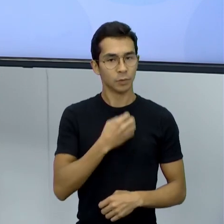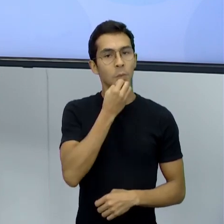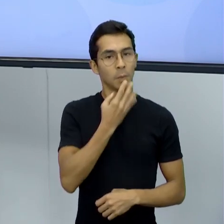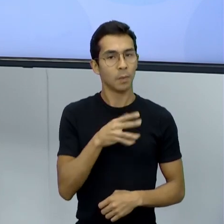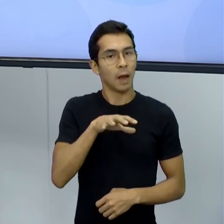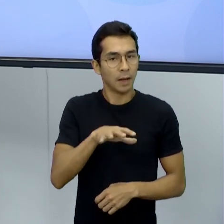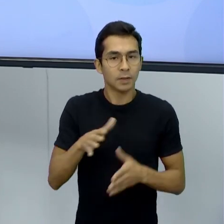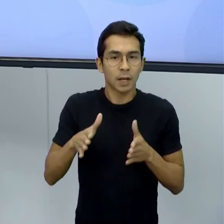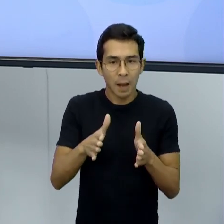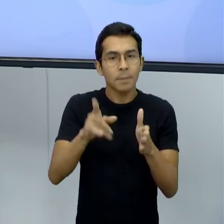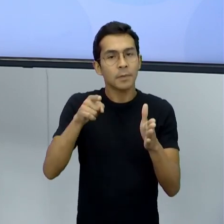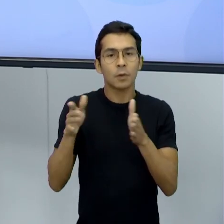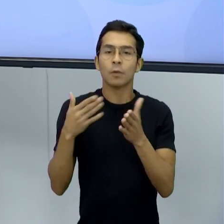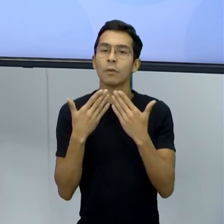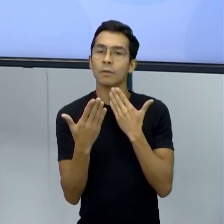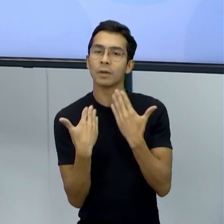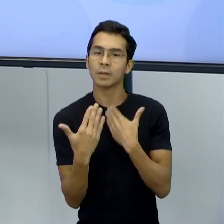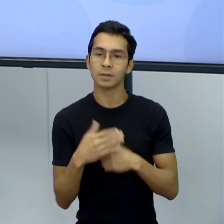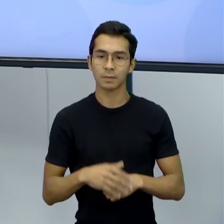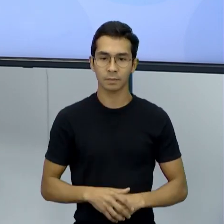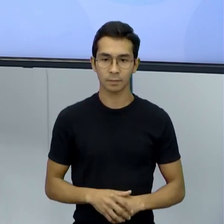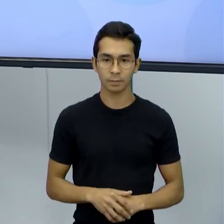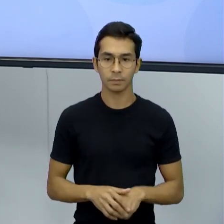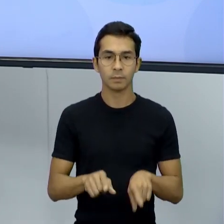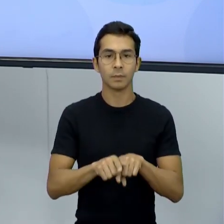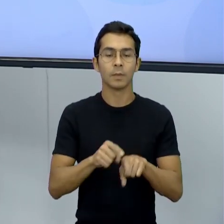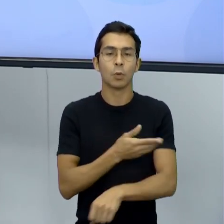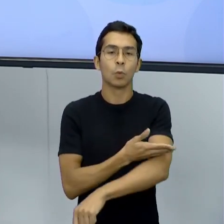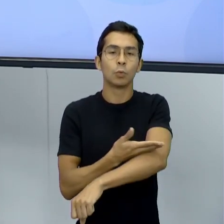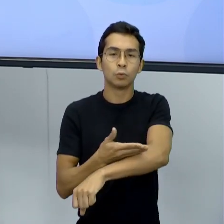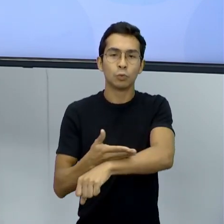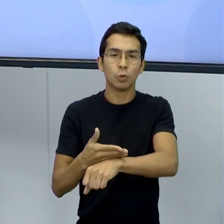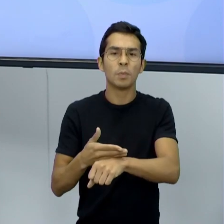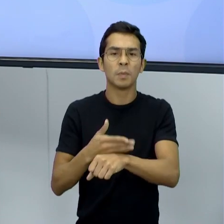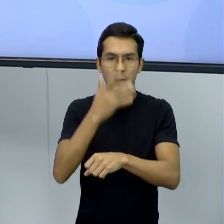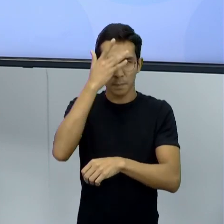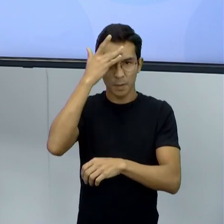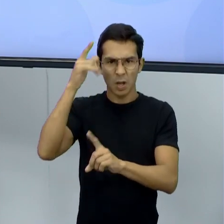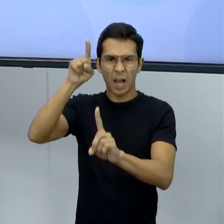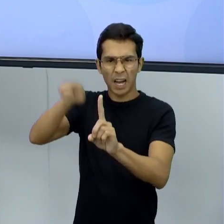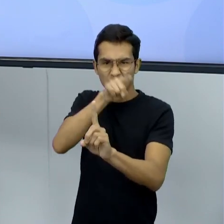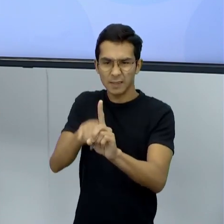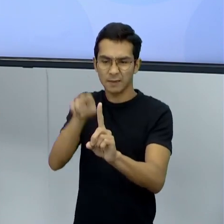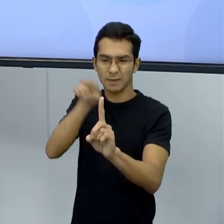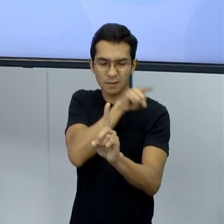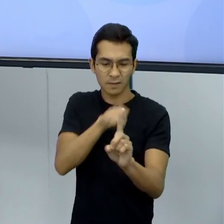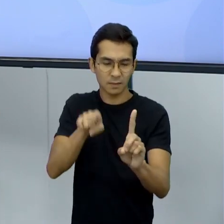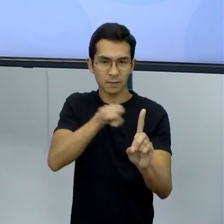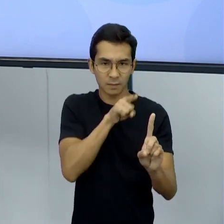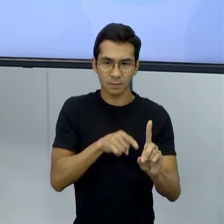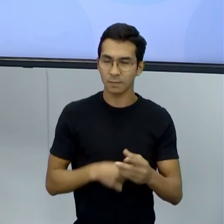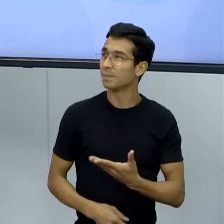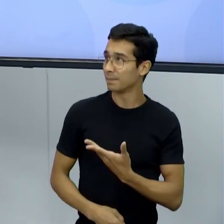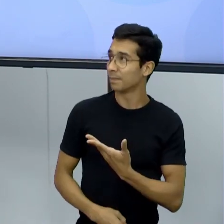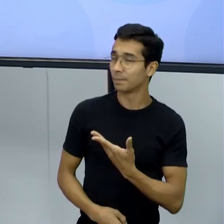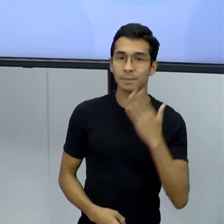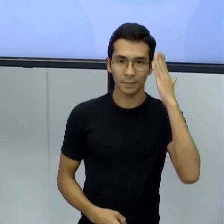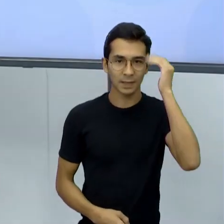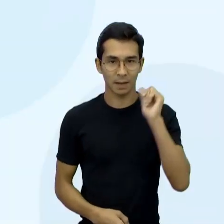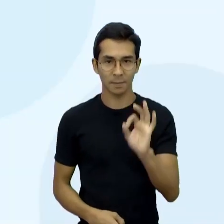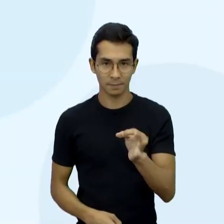caminho mesmo, certo? Mas, cultura do cancelamento. Vocês sabem do que eu estou falando, né? O que é cultura do cancelamento? Cultura do cancelamento é